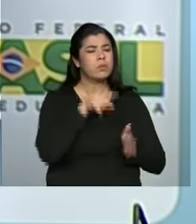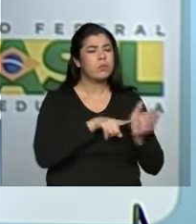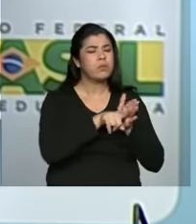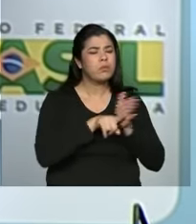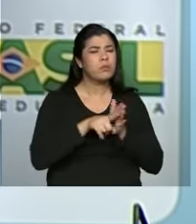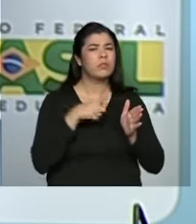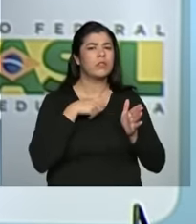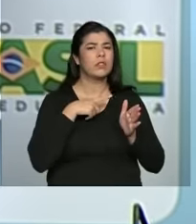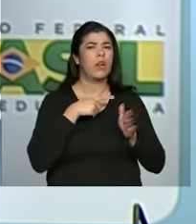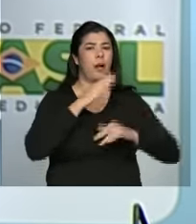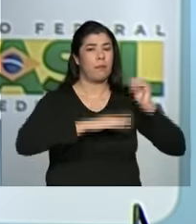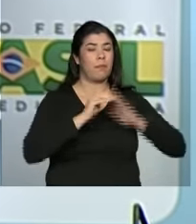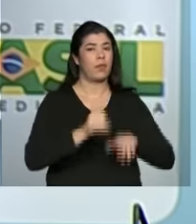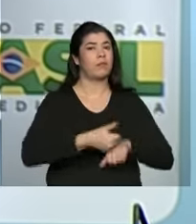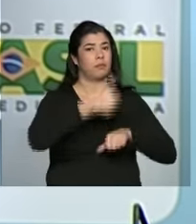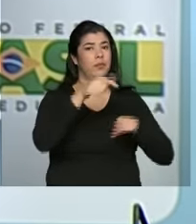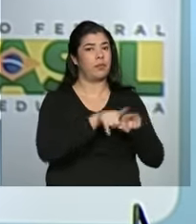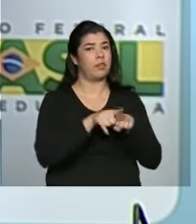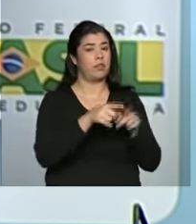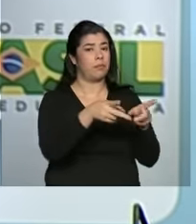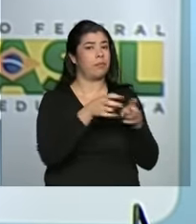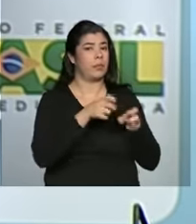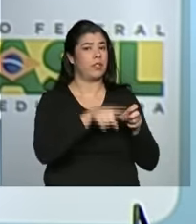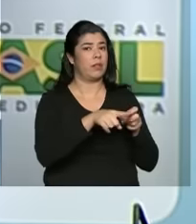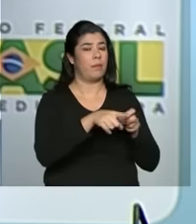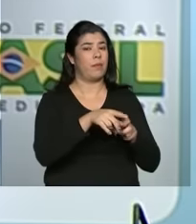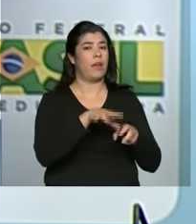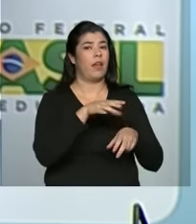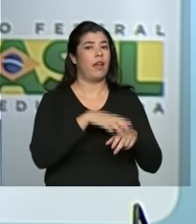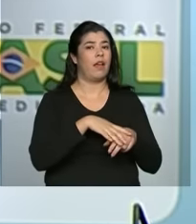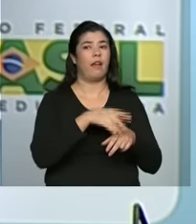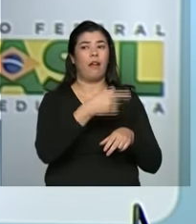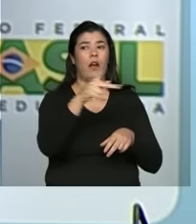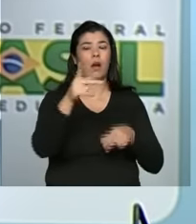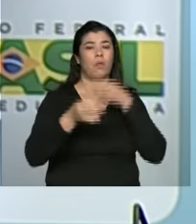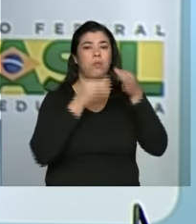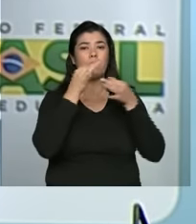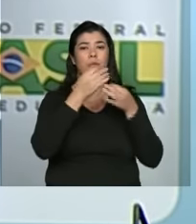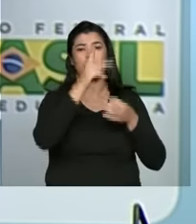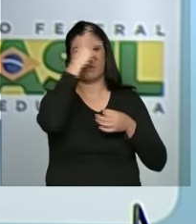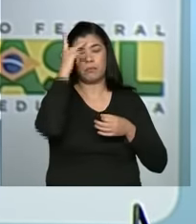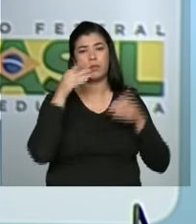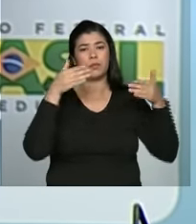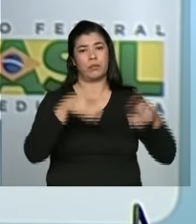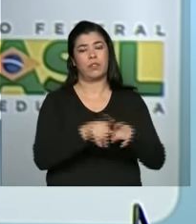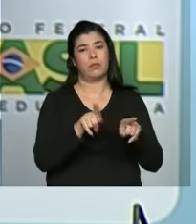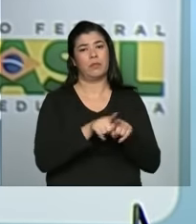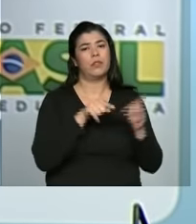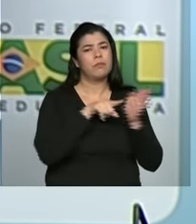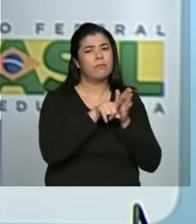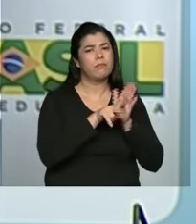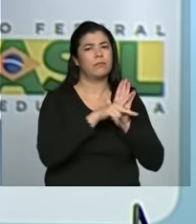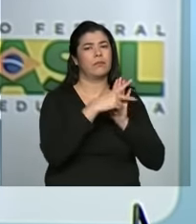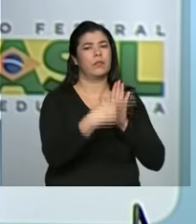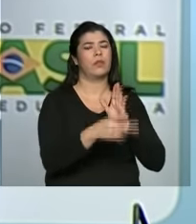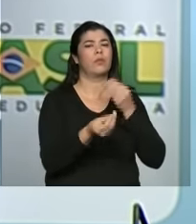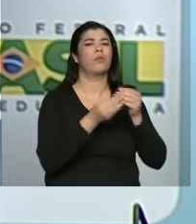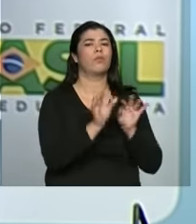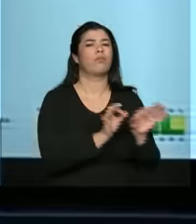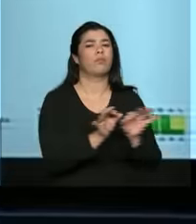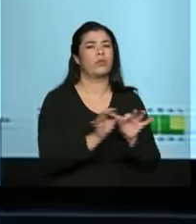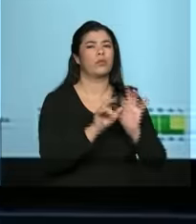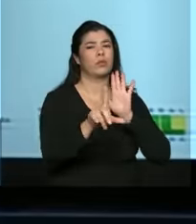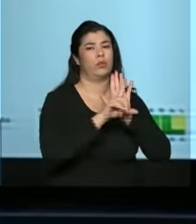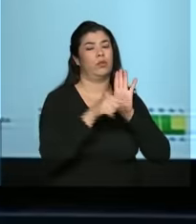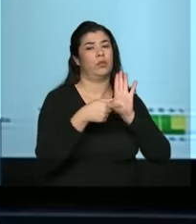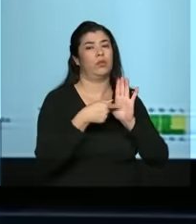ações positivas identificar e ouvir atores envolvidos e também fazer uma análise dos projetos de